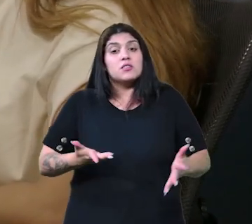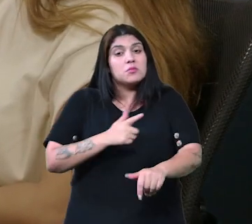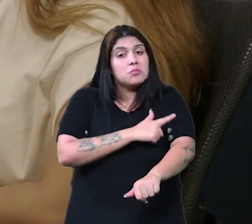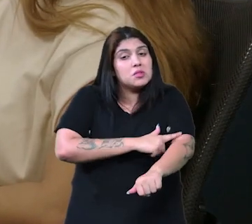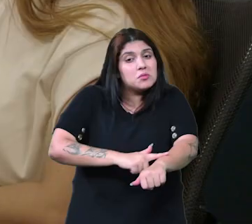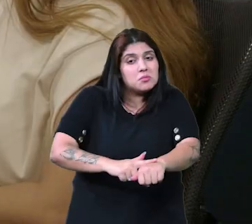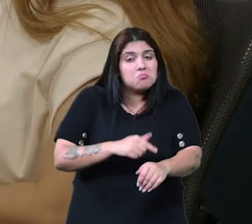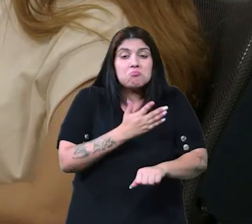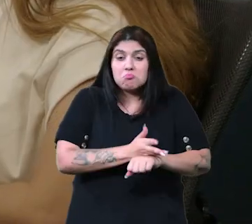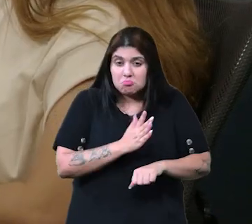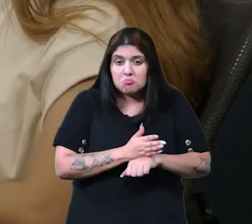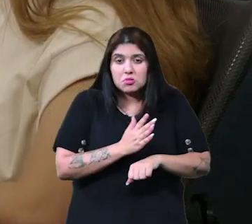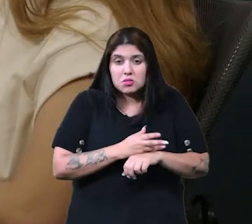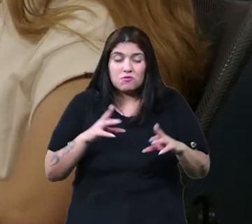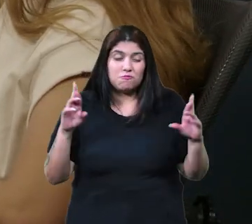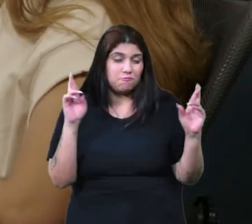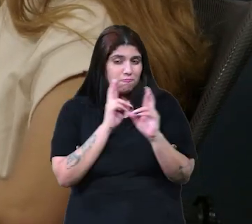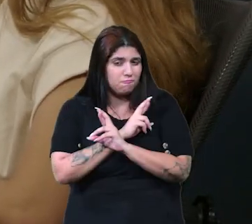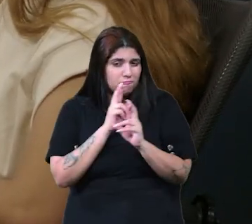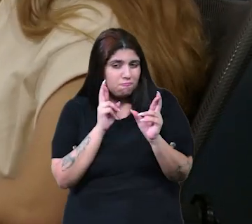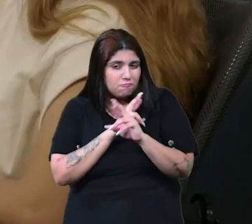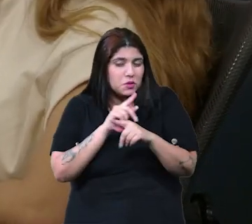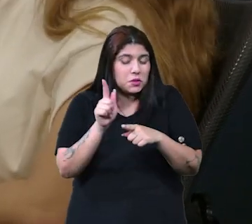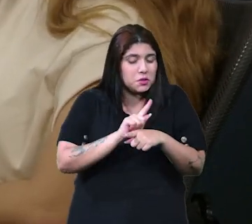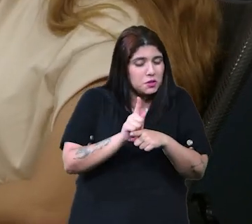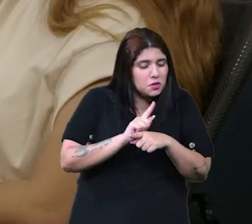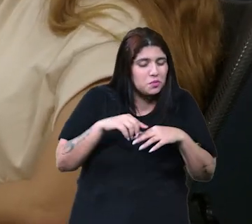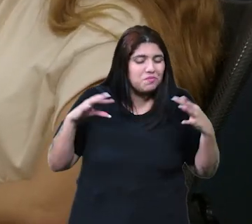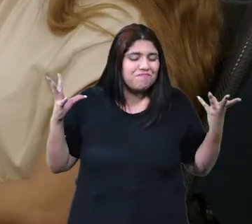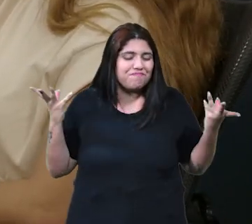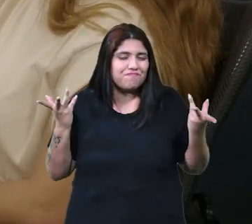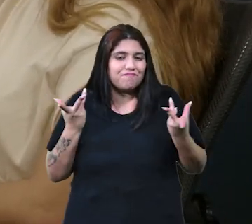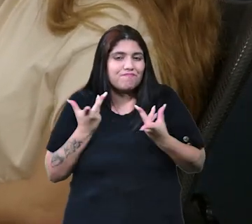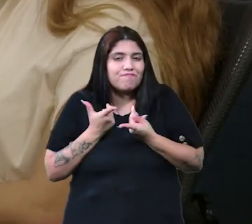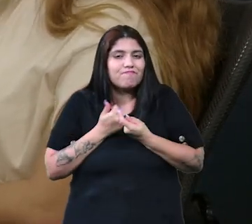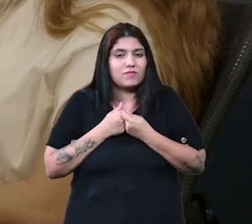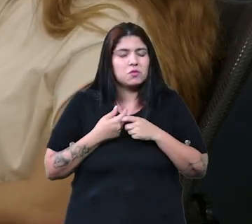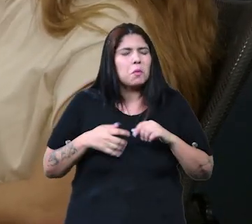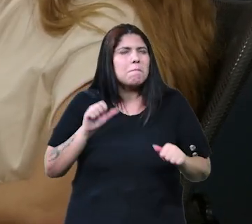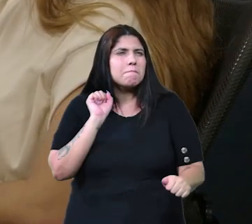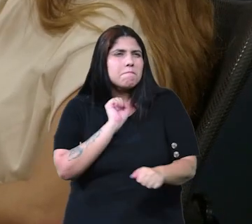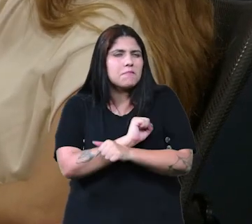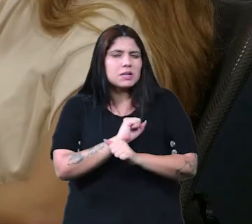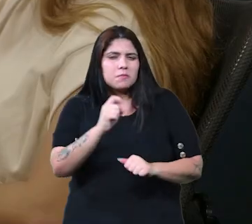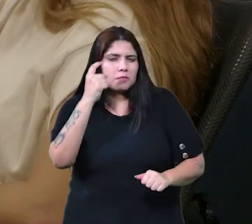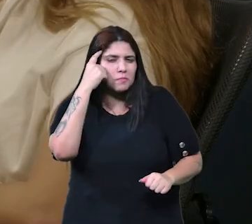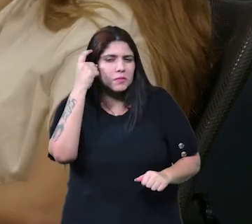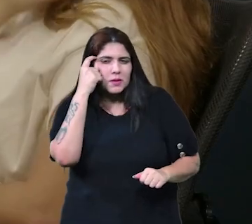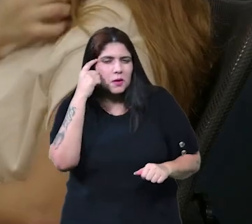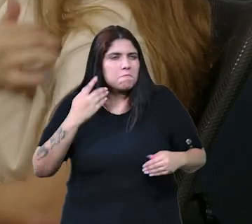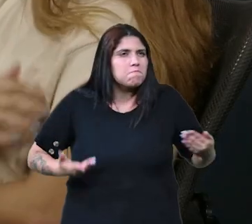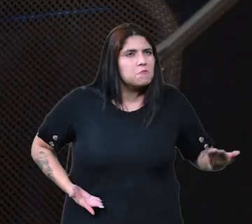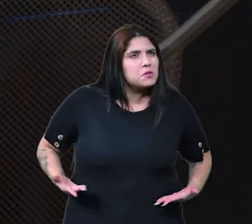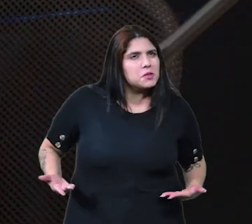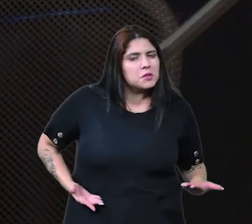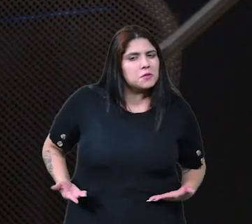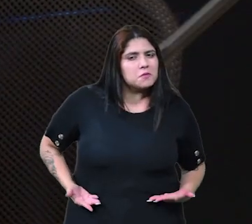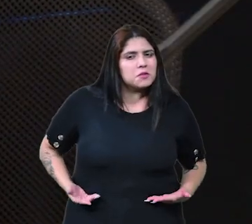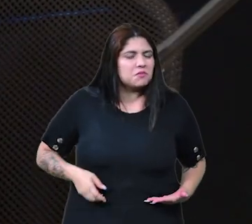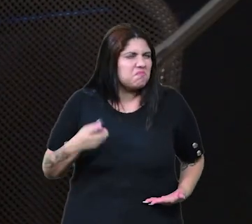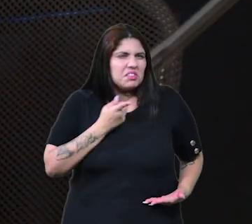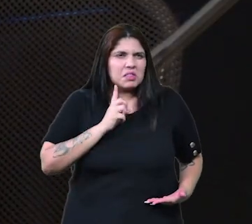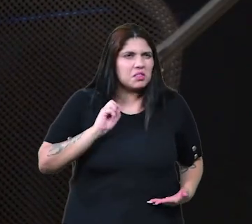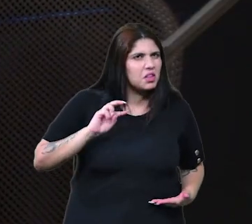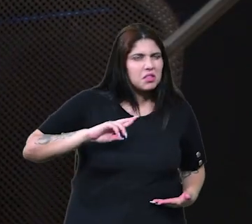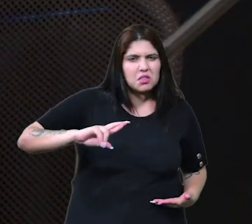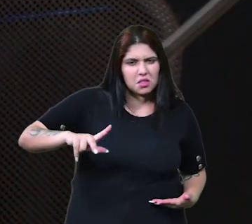hospitalidade tem muita relação com gestão da qualidade. Porque se a gente for parar para pensar, um serviço, né, um atendimento que não é hospitaleiro, que